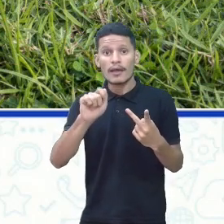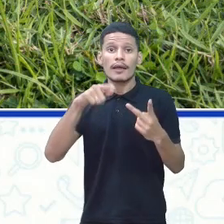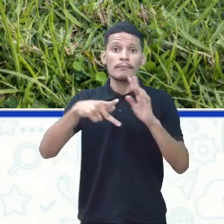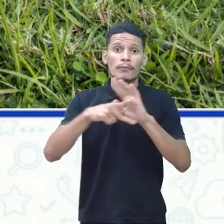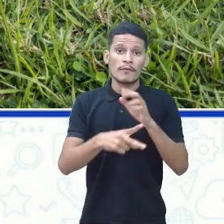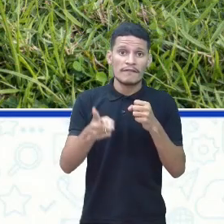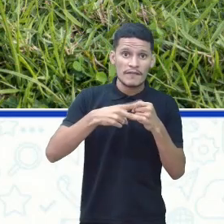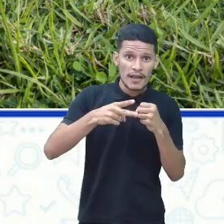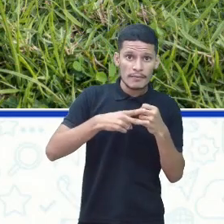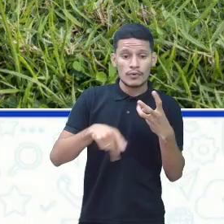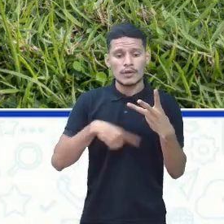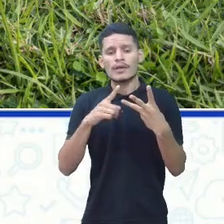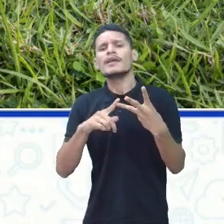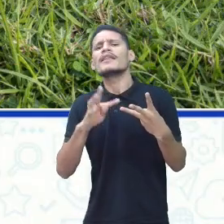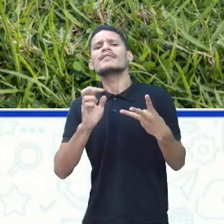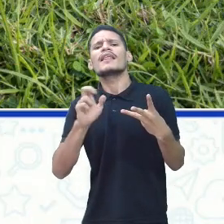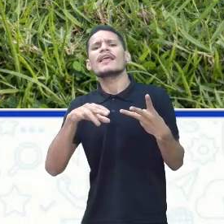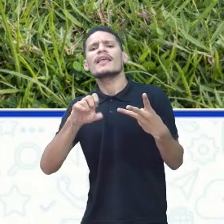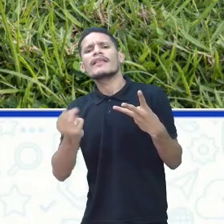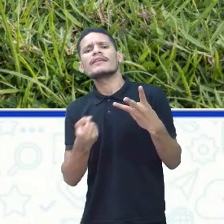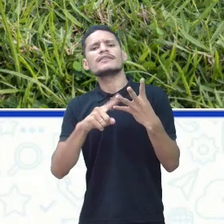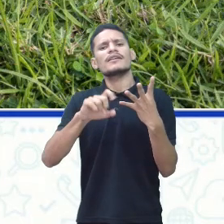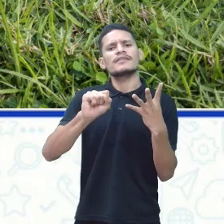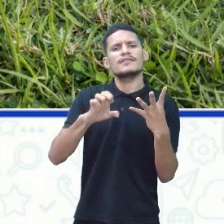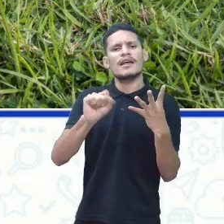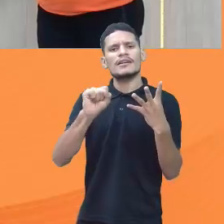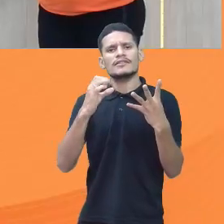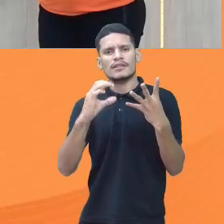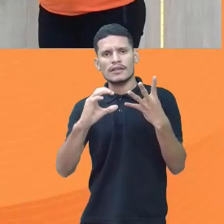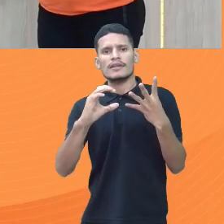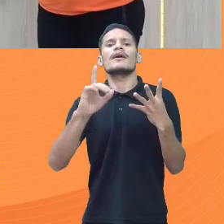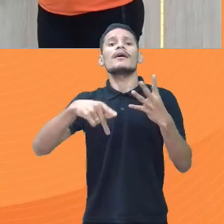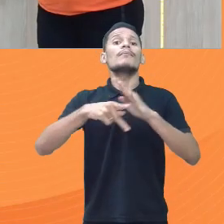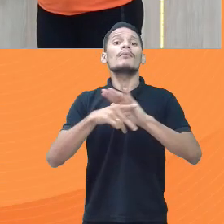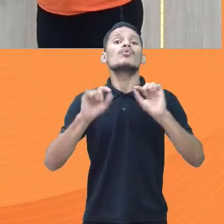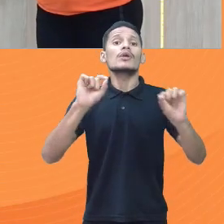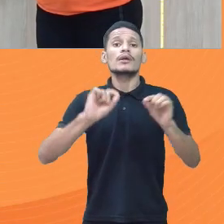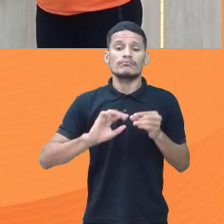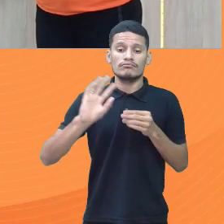o restante, tênis no SESC, é o quê? O